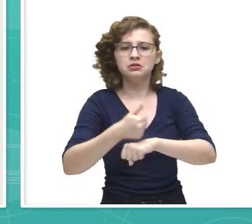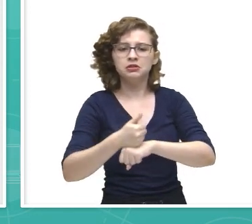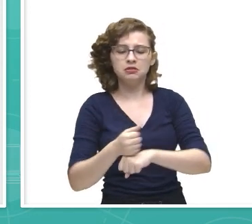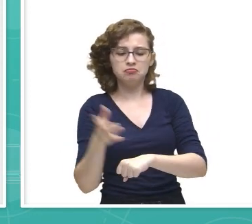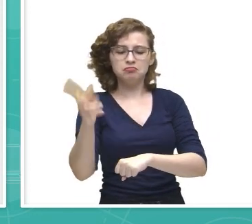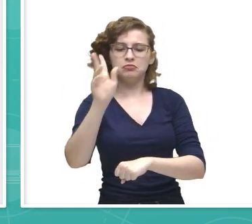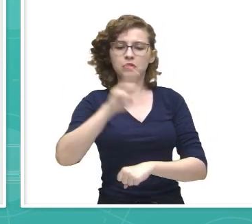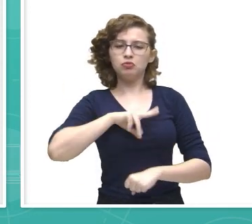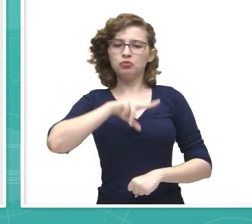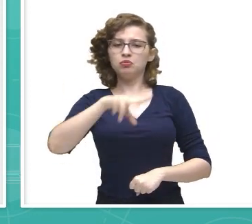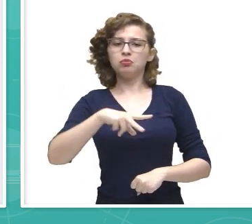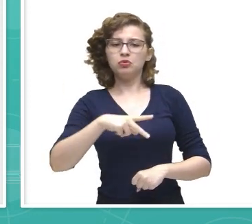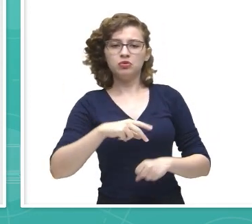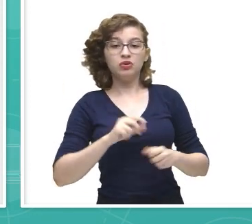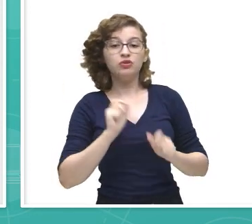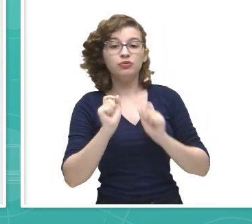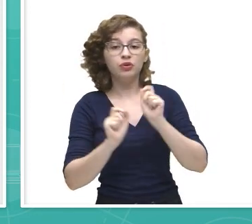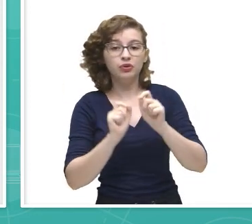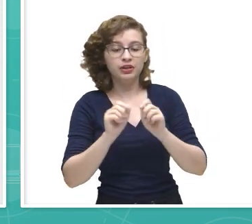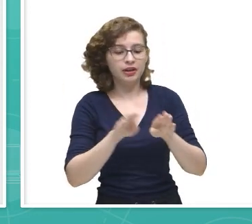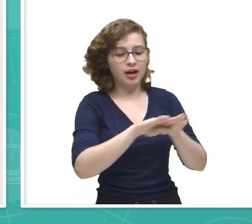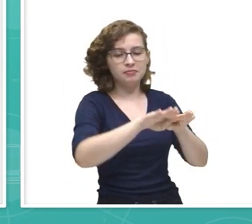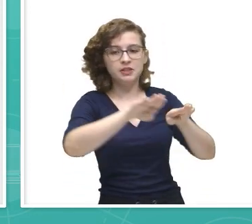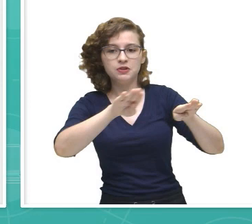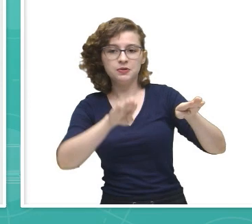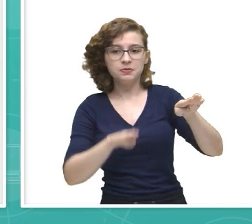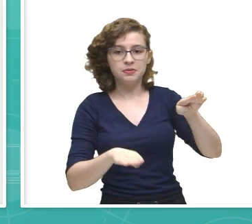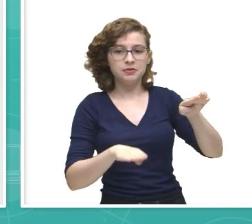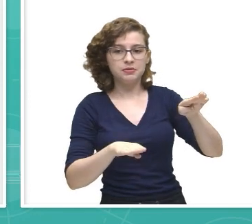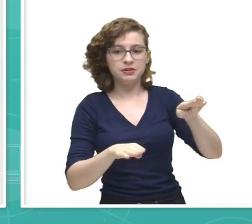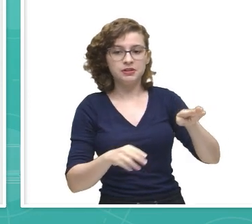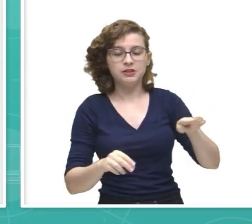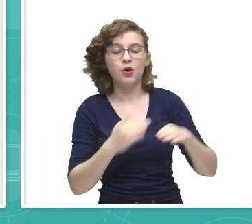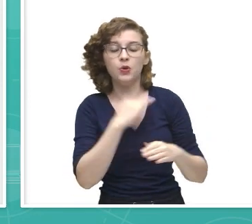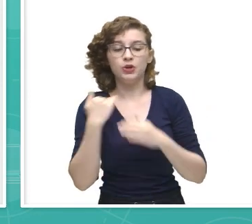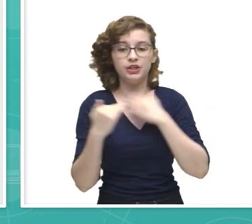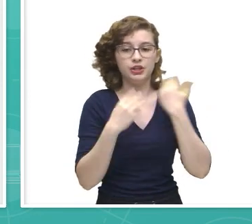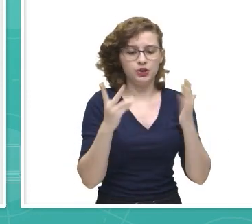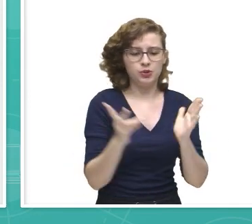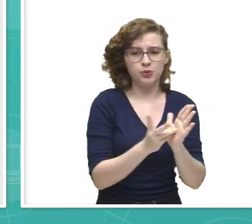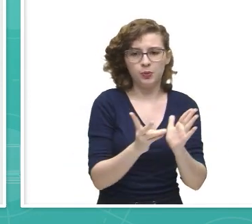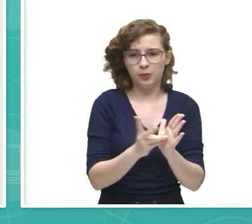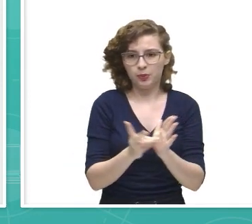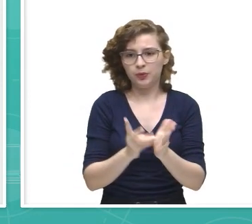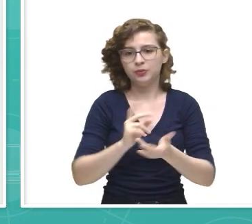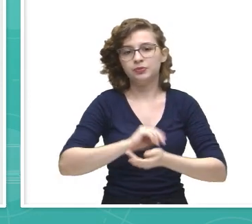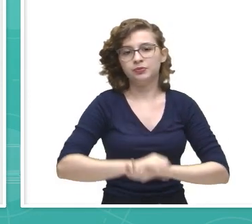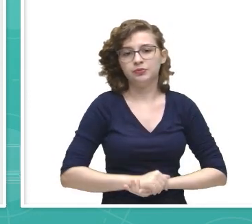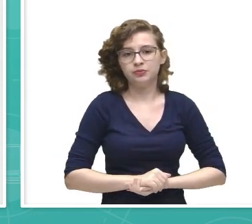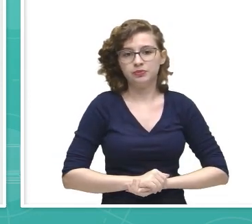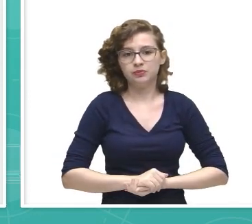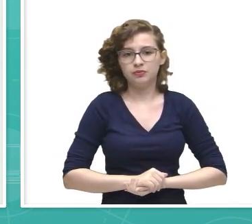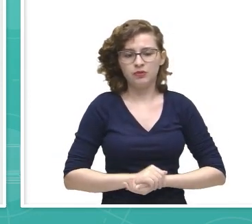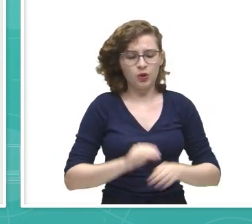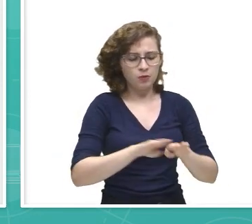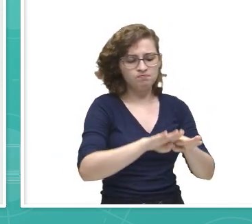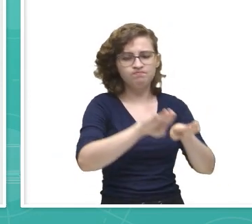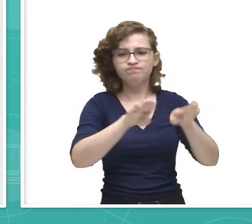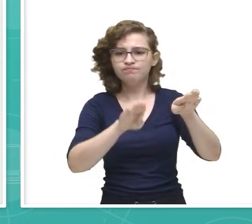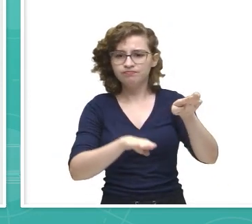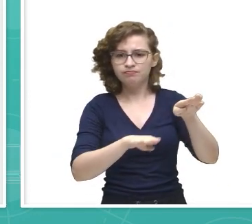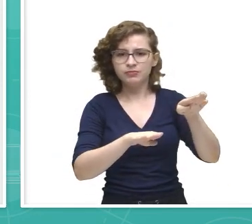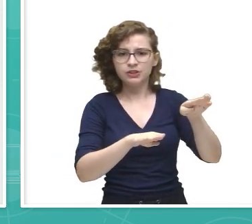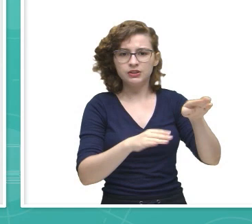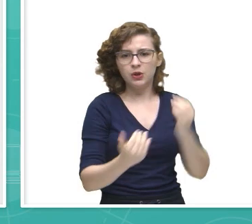e o extermínio de milhões de indígenas. Vamos lá, gente, vamos refletir sobre essas duas palavras. Submissão e